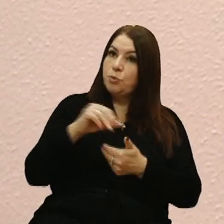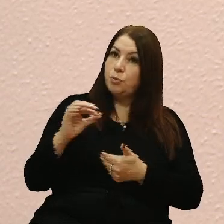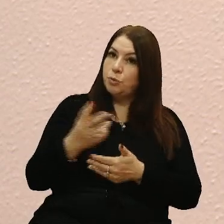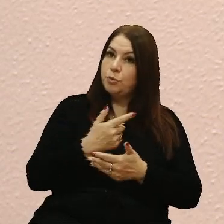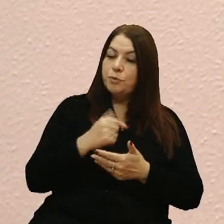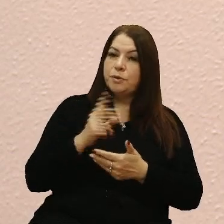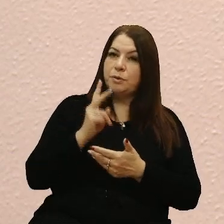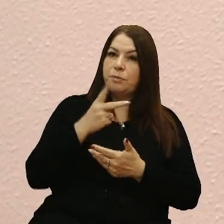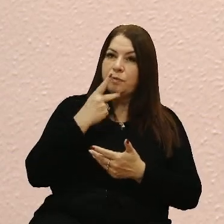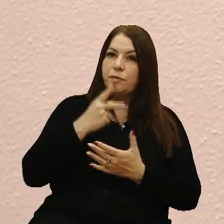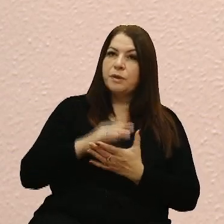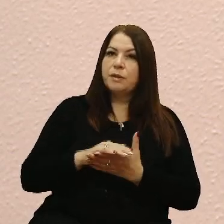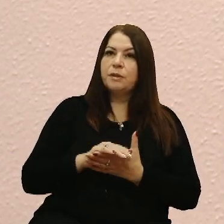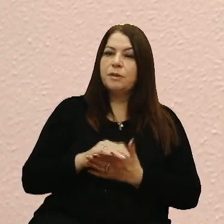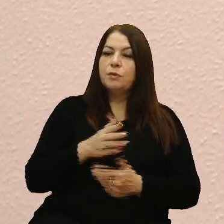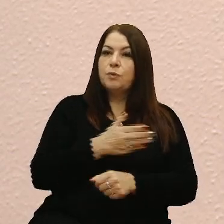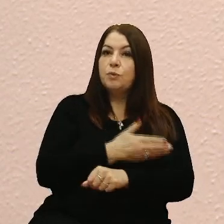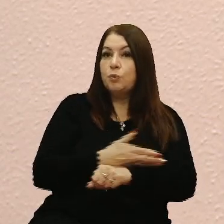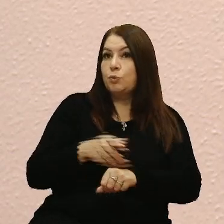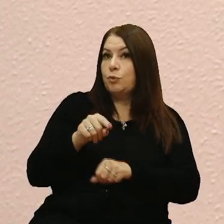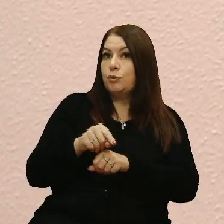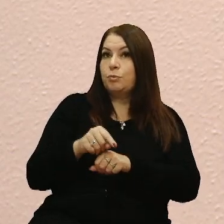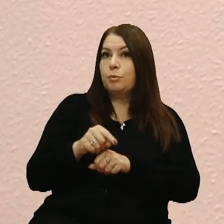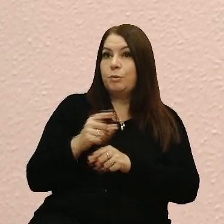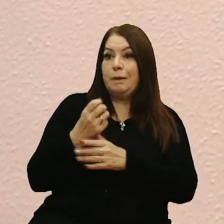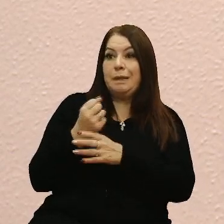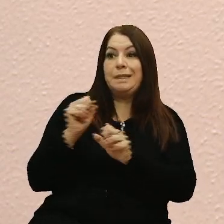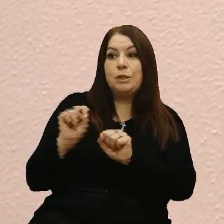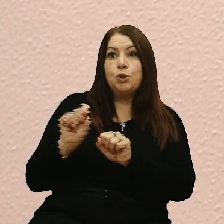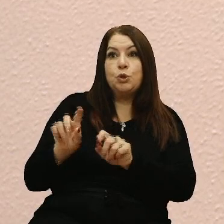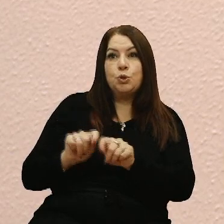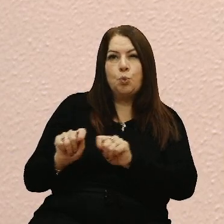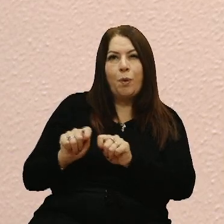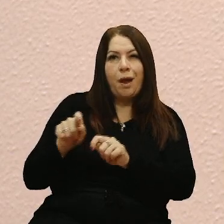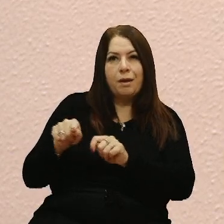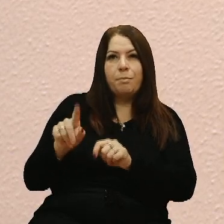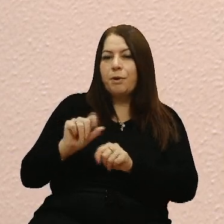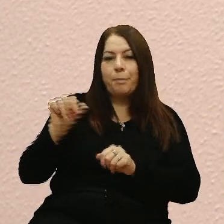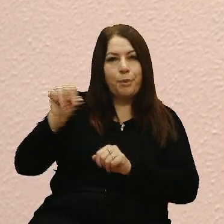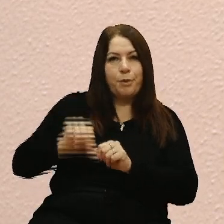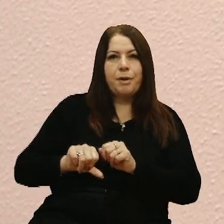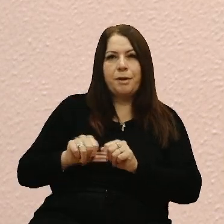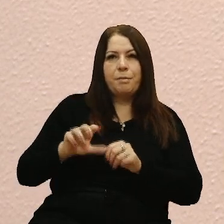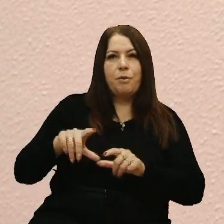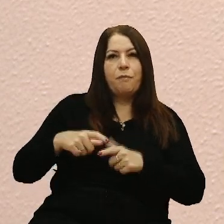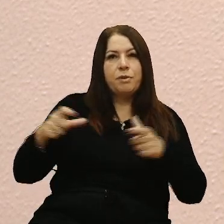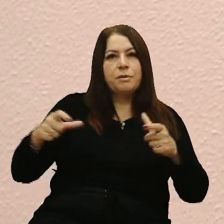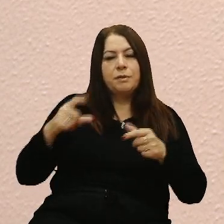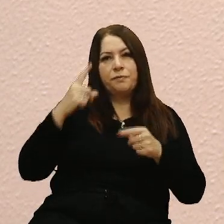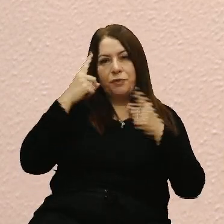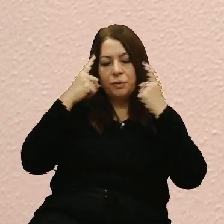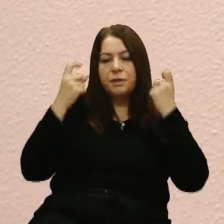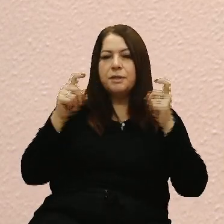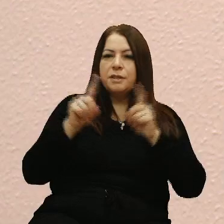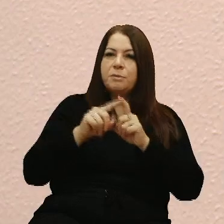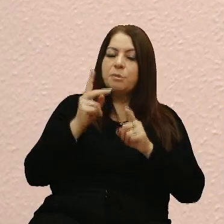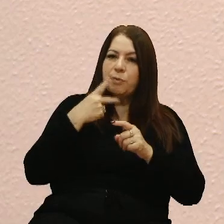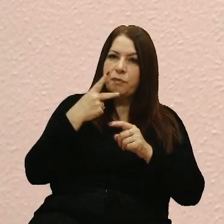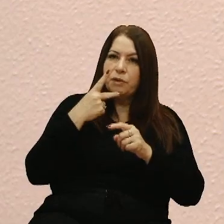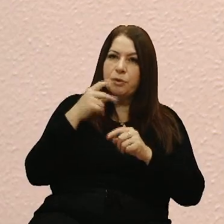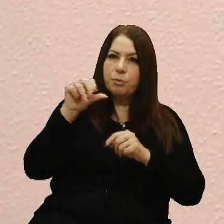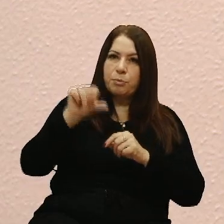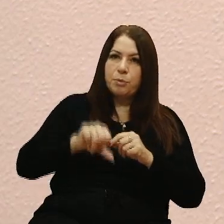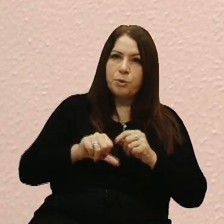eu sempre digo que costuma segurar para não piorar, né? O mundo e não avançar a violência. Às vezes eu também sempre digo nos